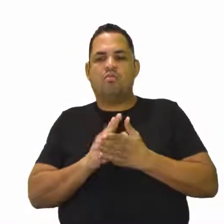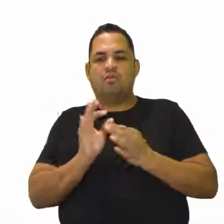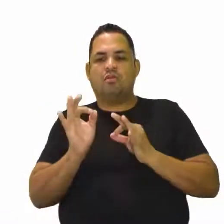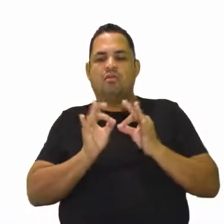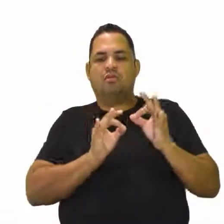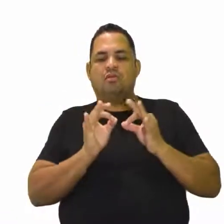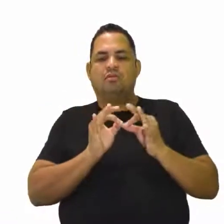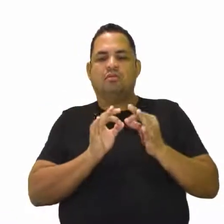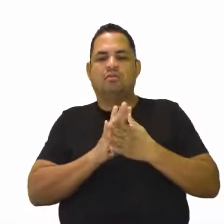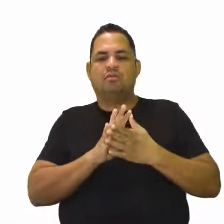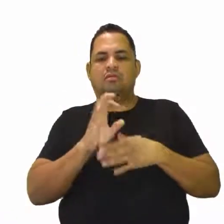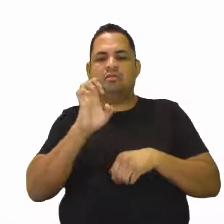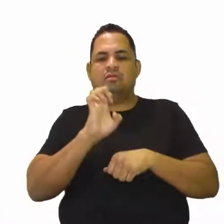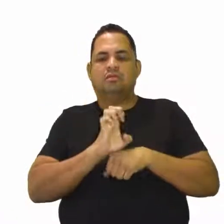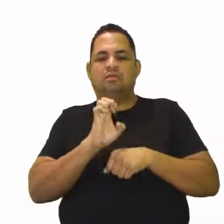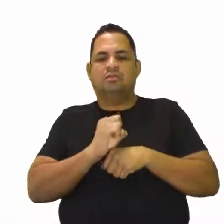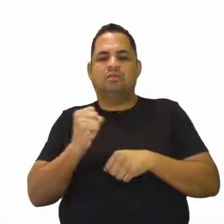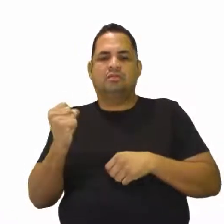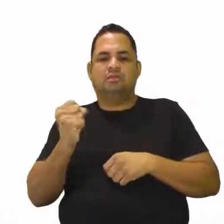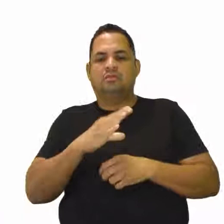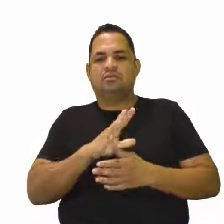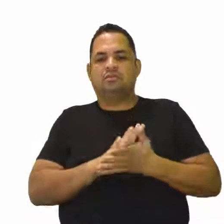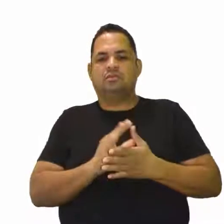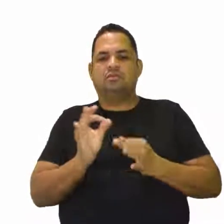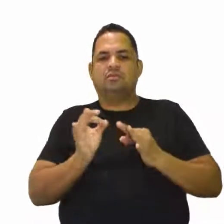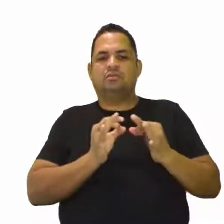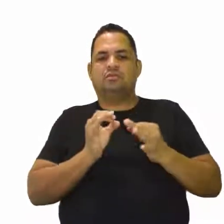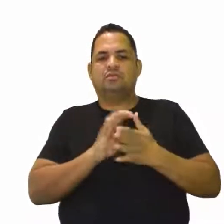Novo, implanta uma ditadura.